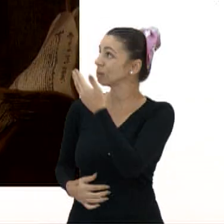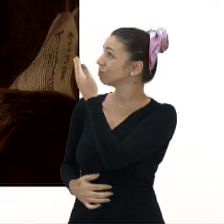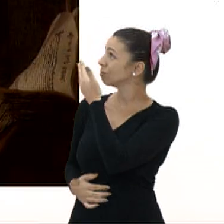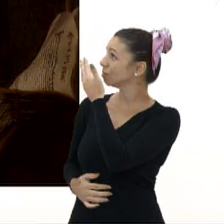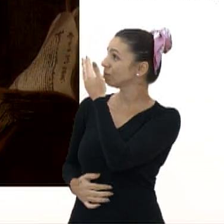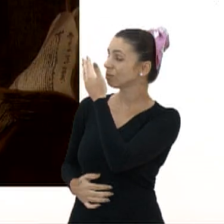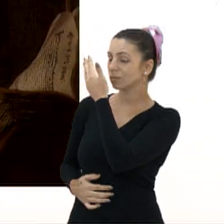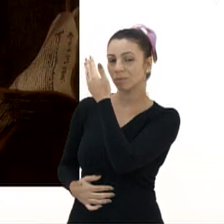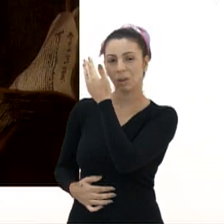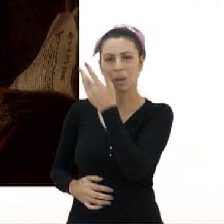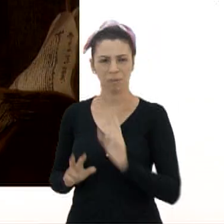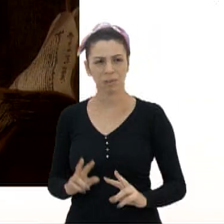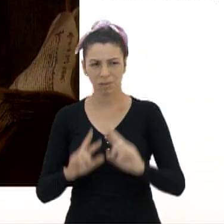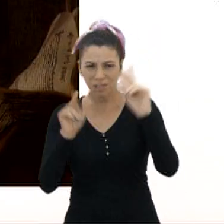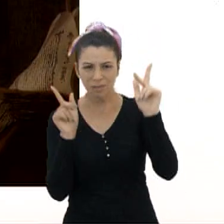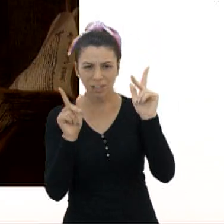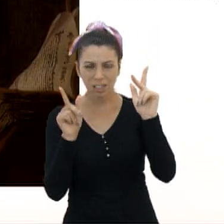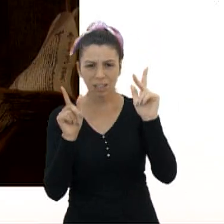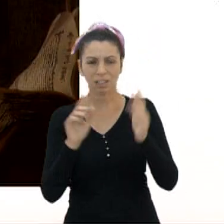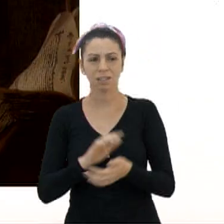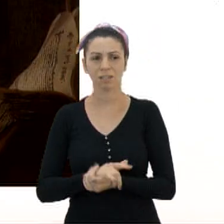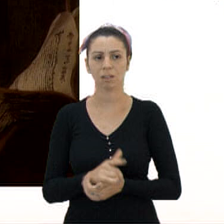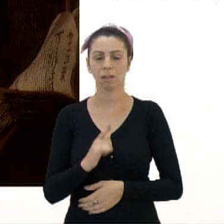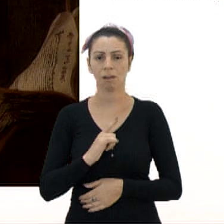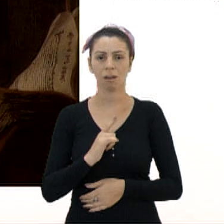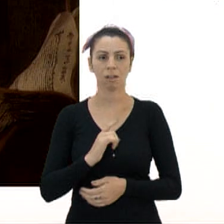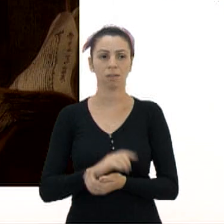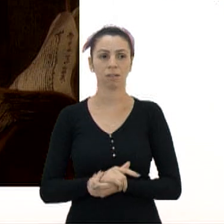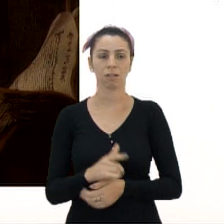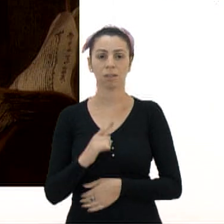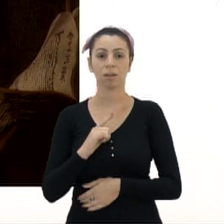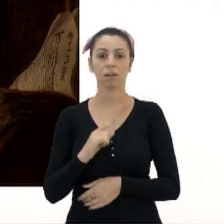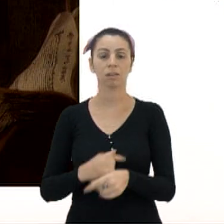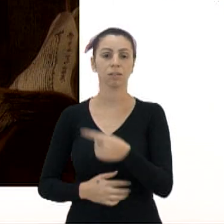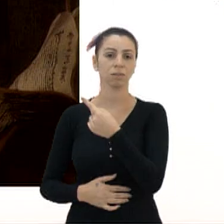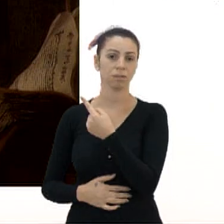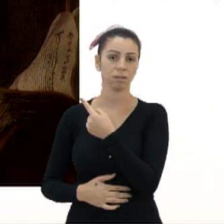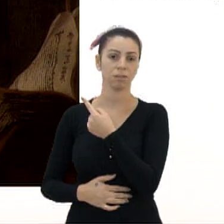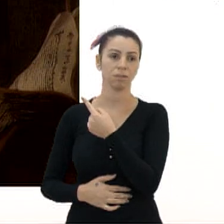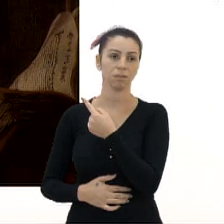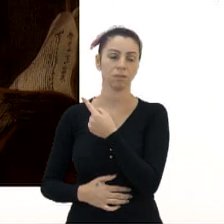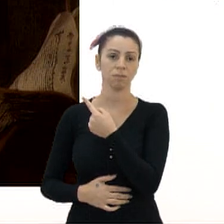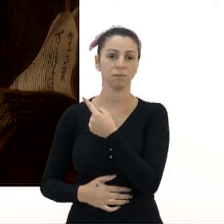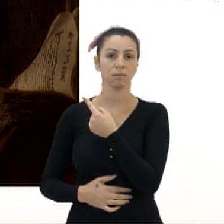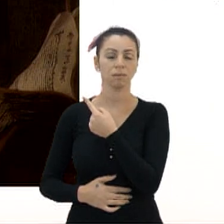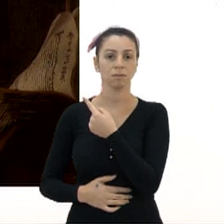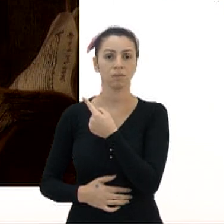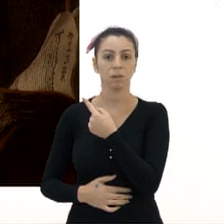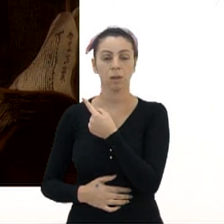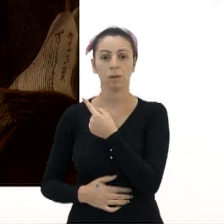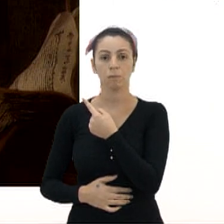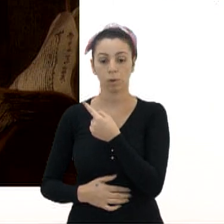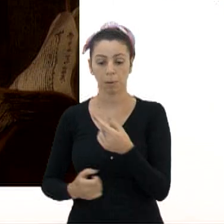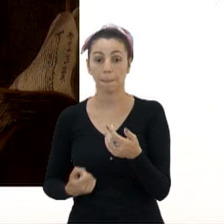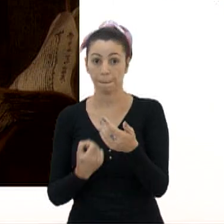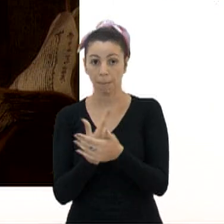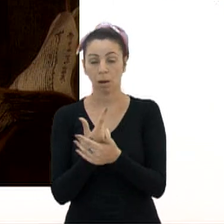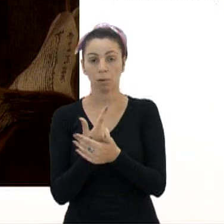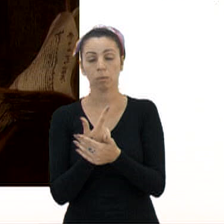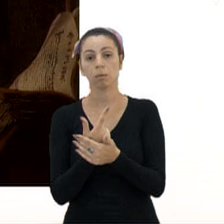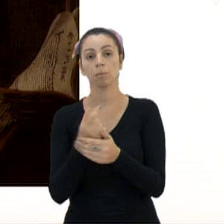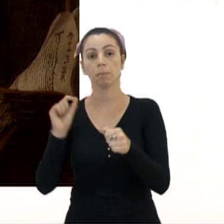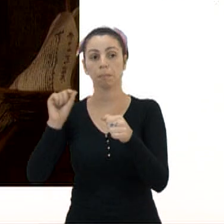Olha aqui como já dá uma diferençazinha para o Caravaggio. Esse aqui, pessoal, nessa época, ele foi contratado para